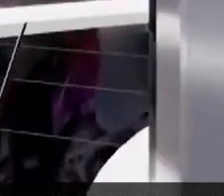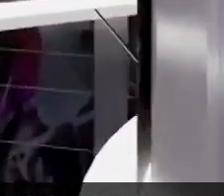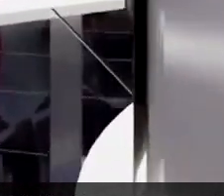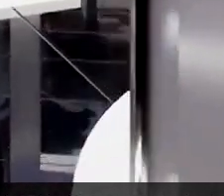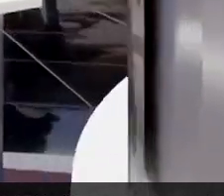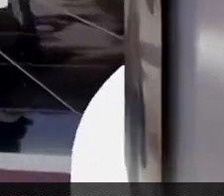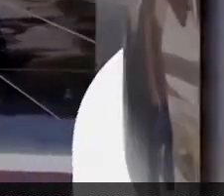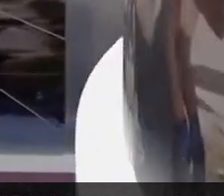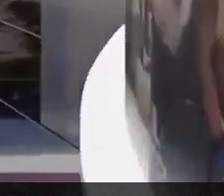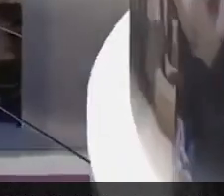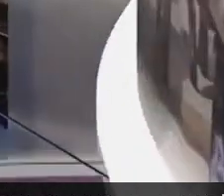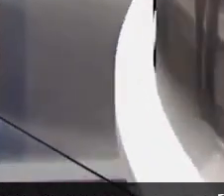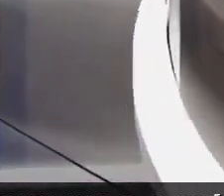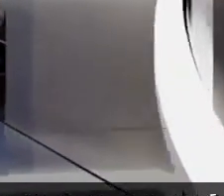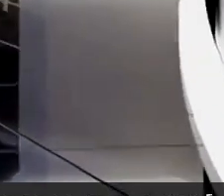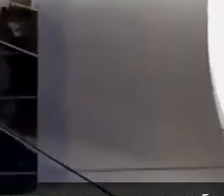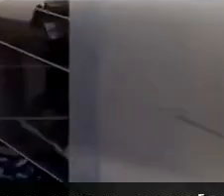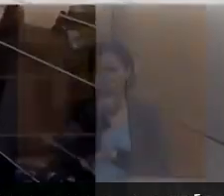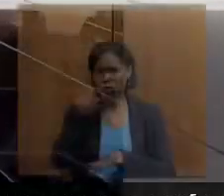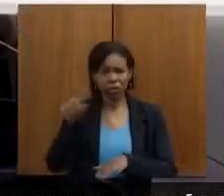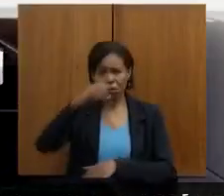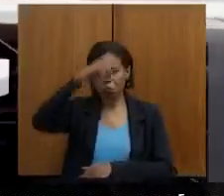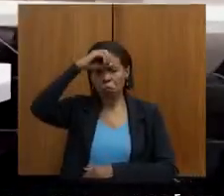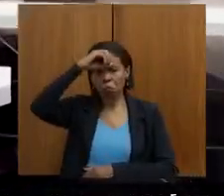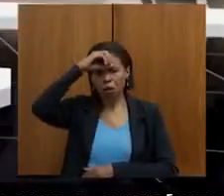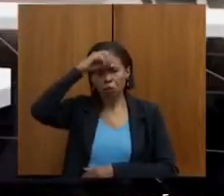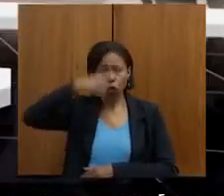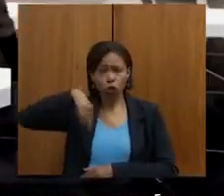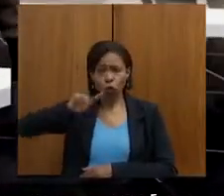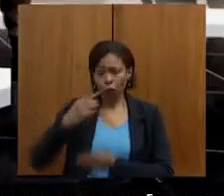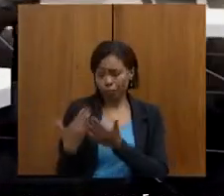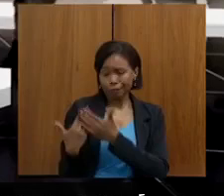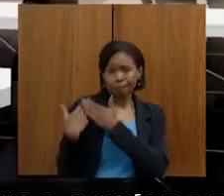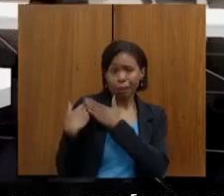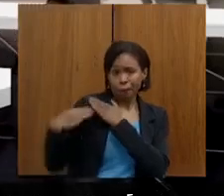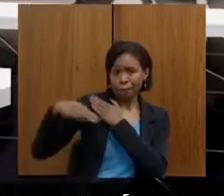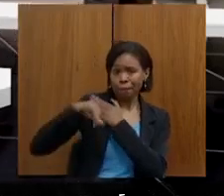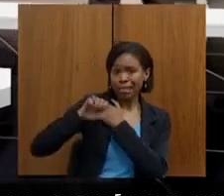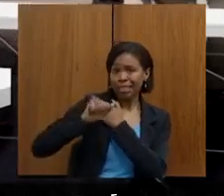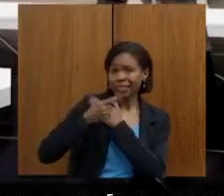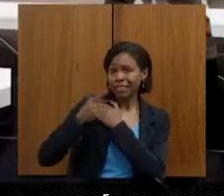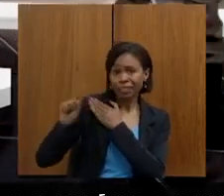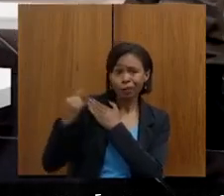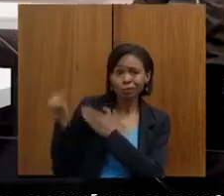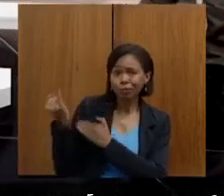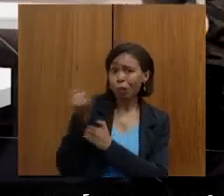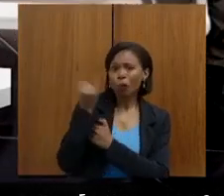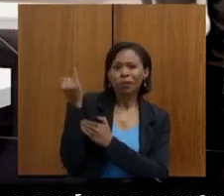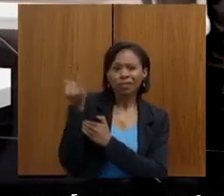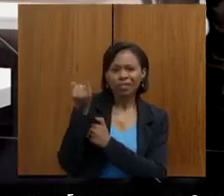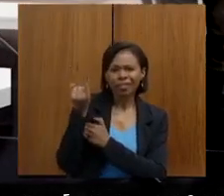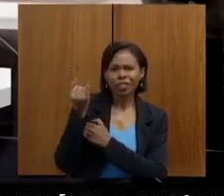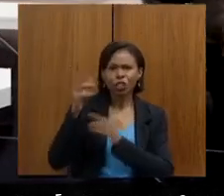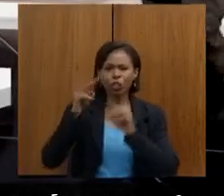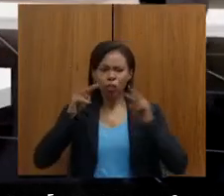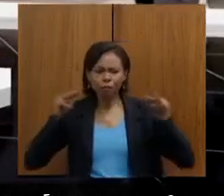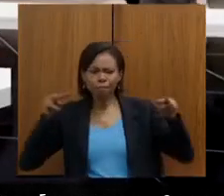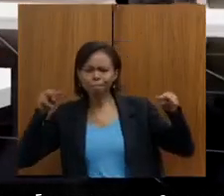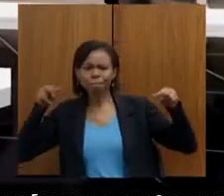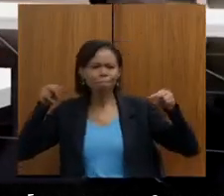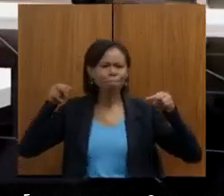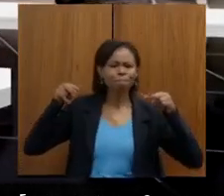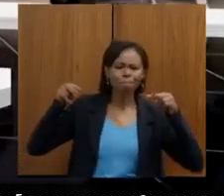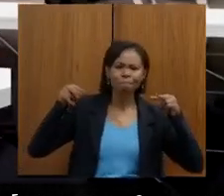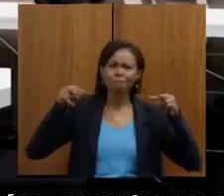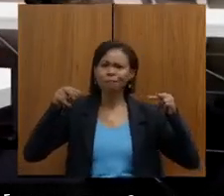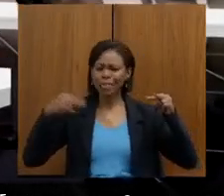talvez você não entenda o alcance de nossa missão tudo que vemos e vivemos